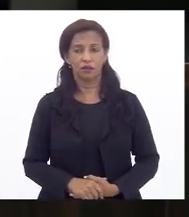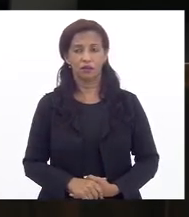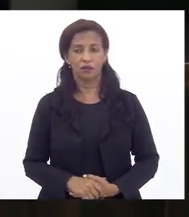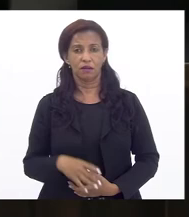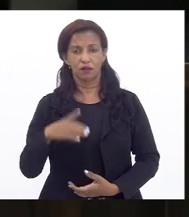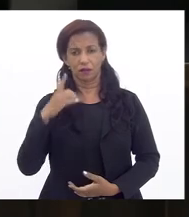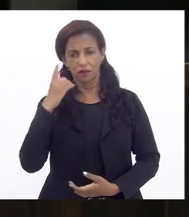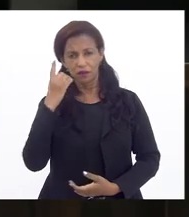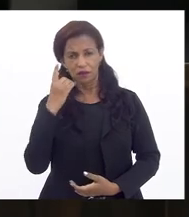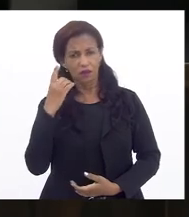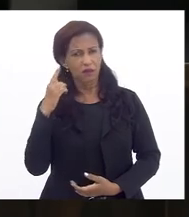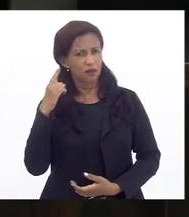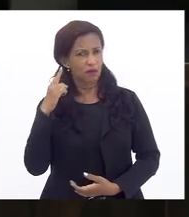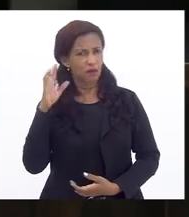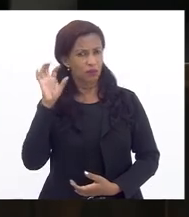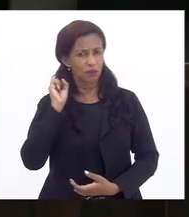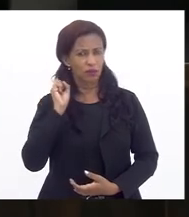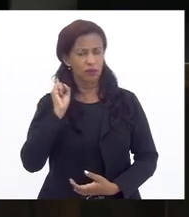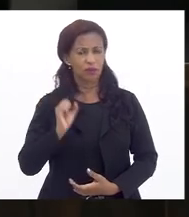Deputada Célia Jordão, está ouvindo?